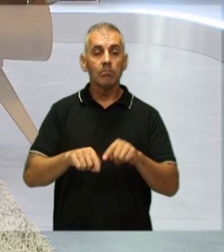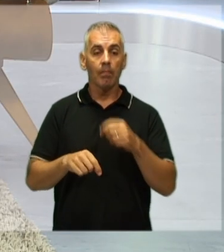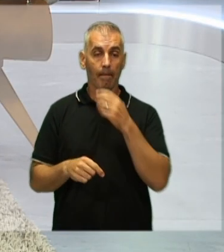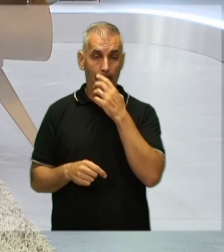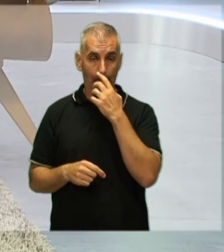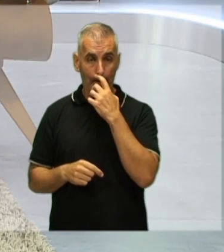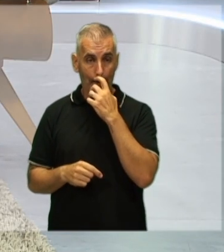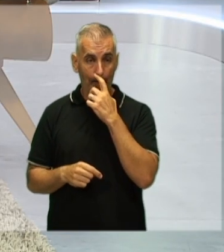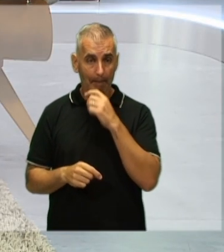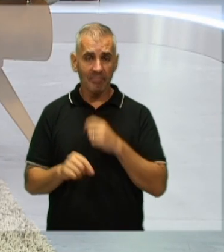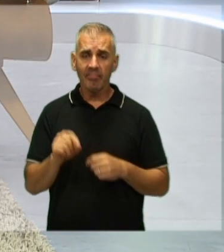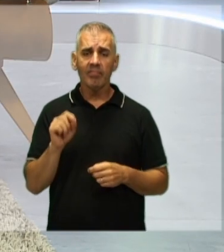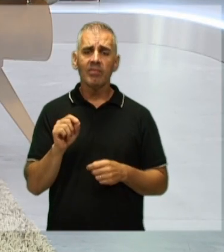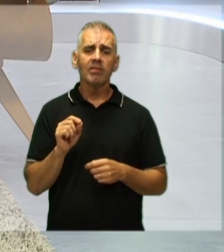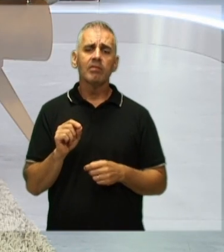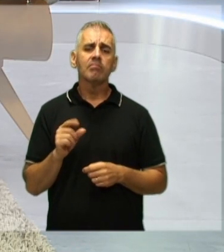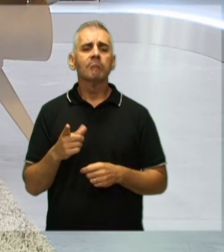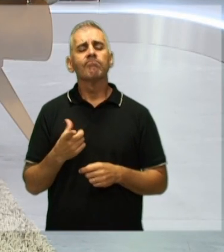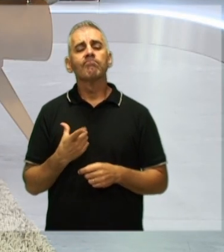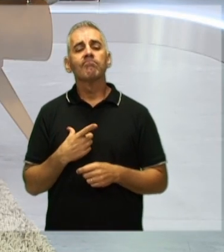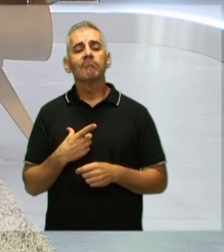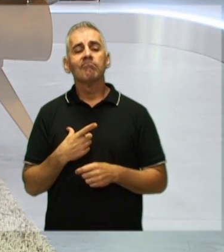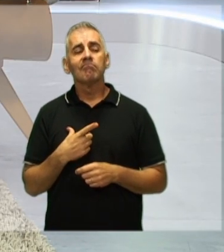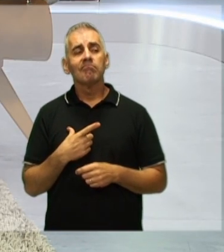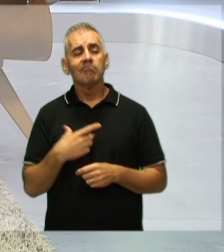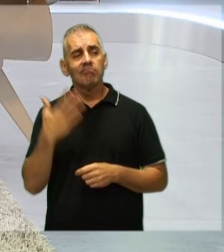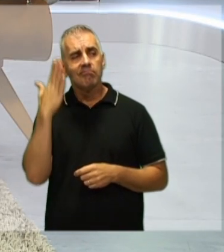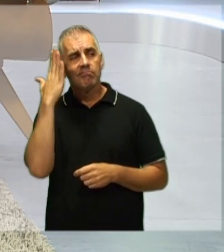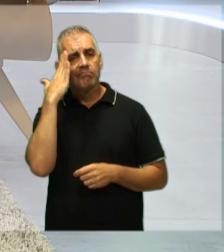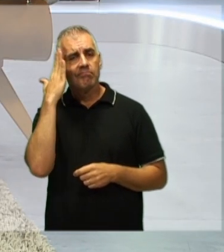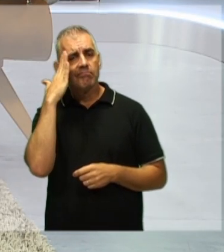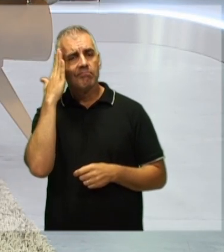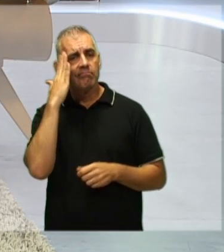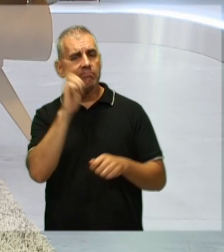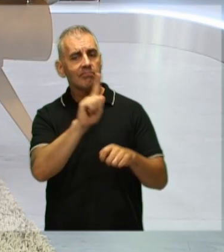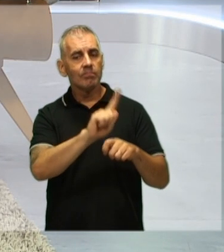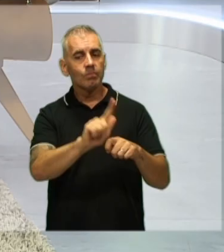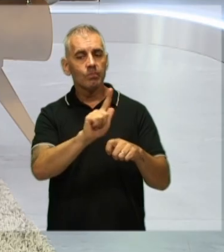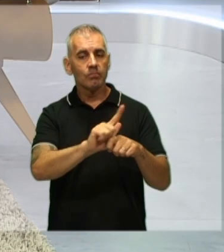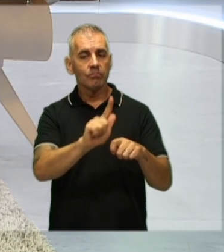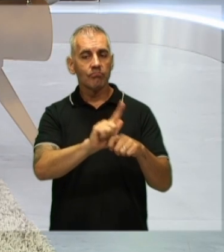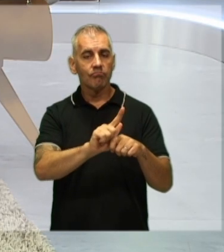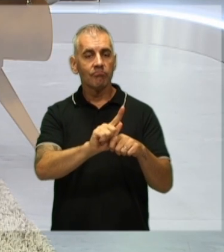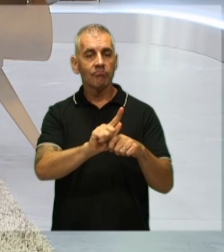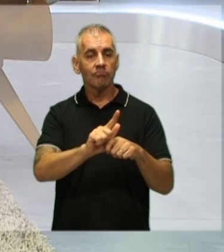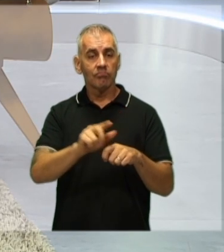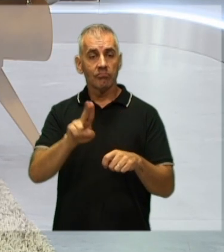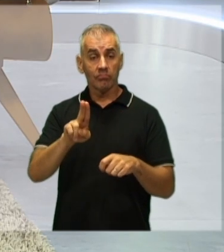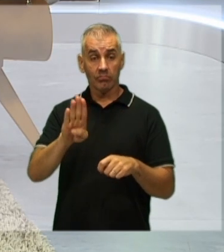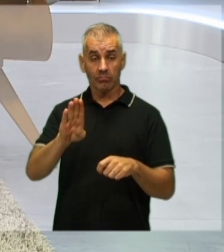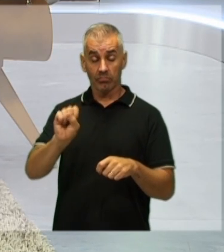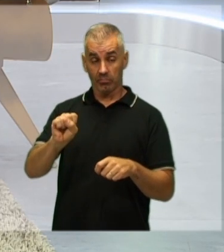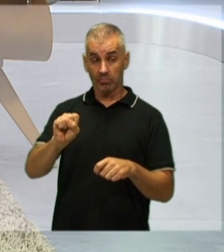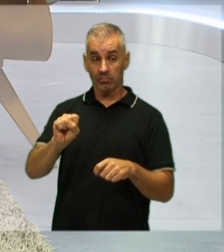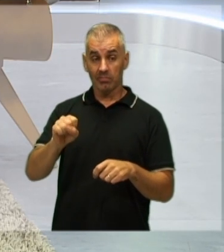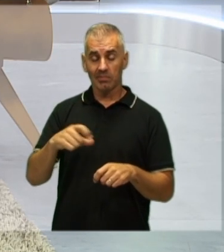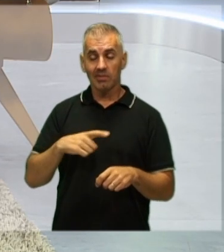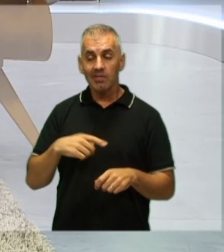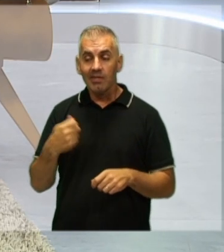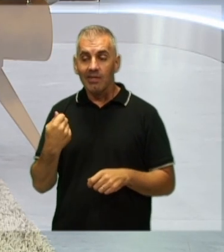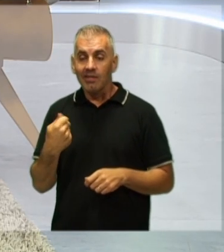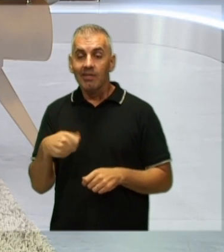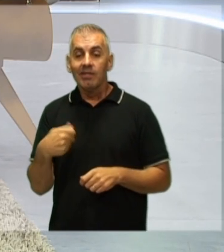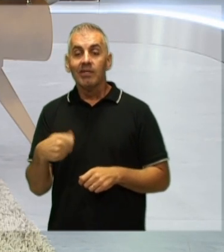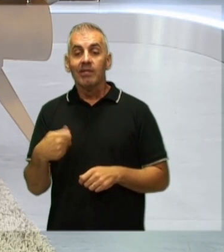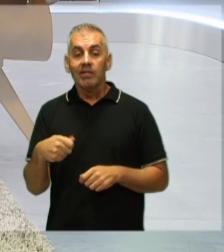o que o senhor ouviu da gestão das UBSs que estavam tão necessitadas